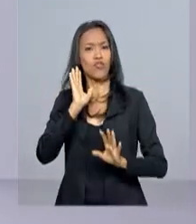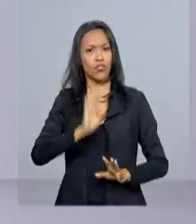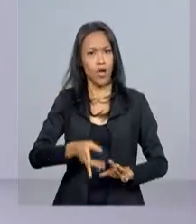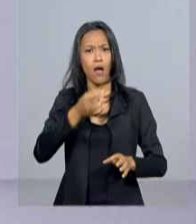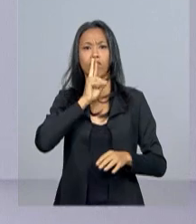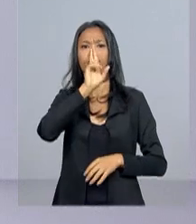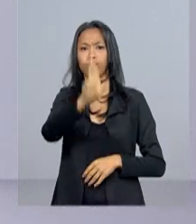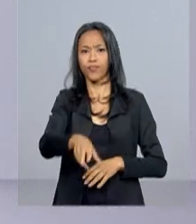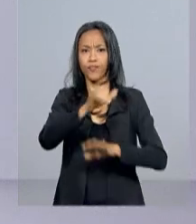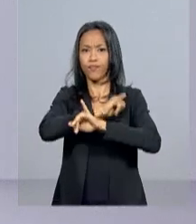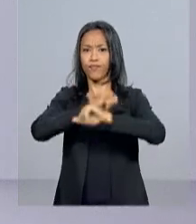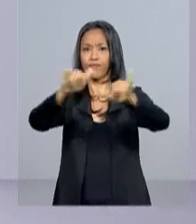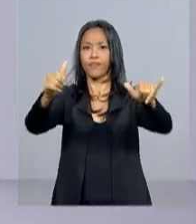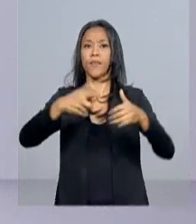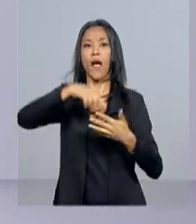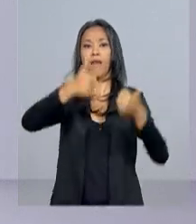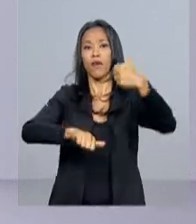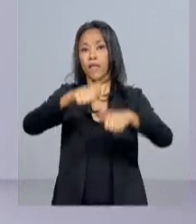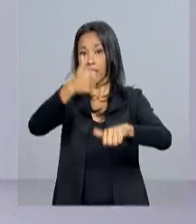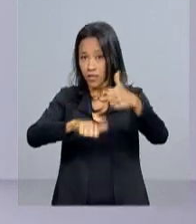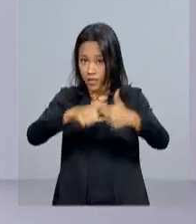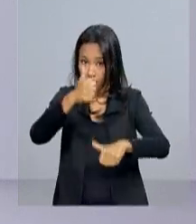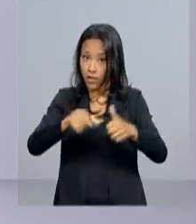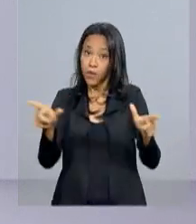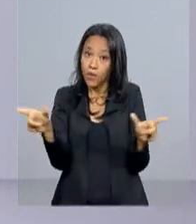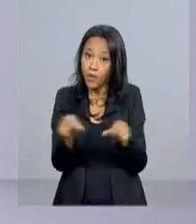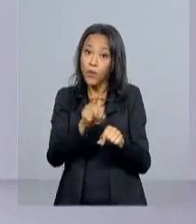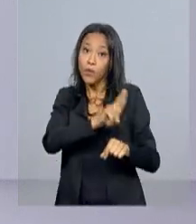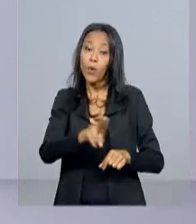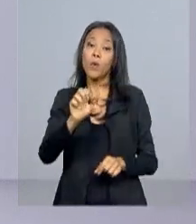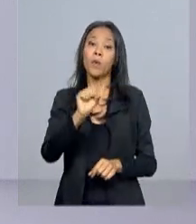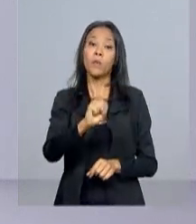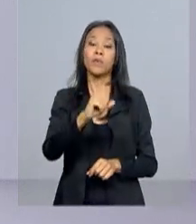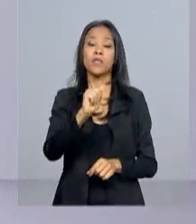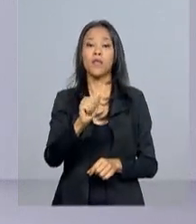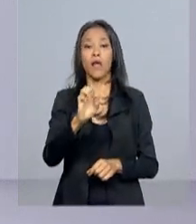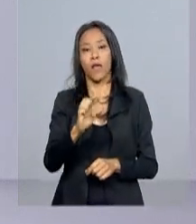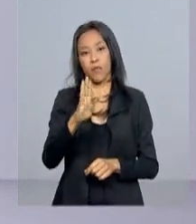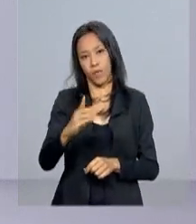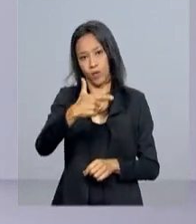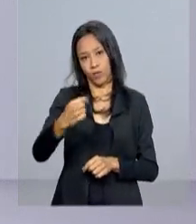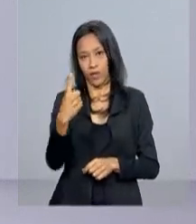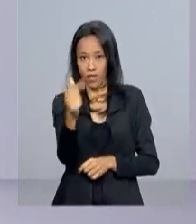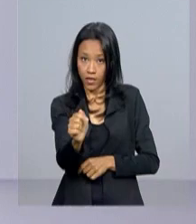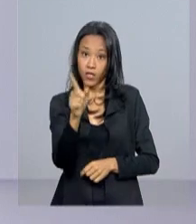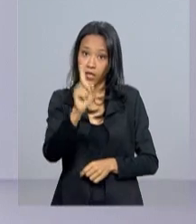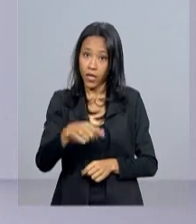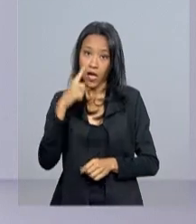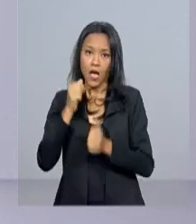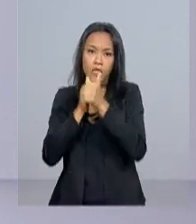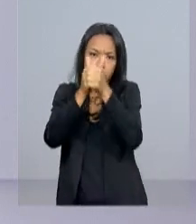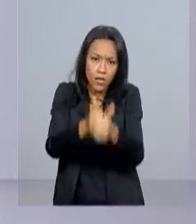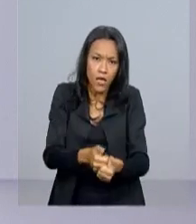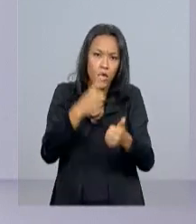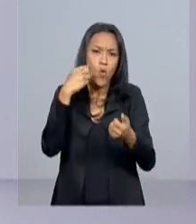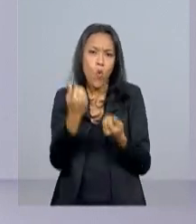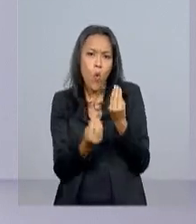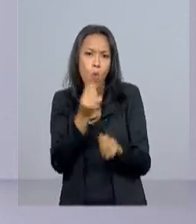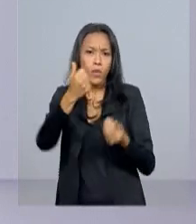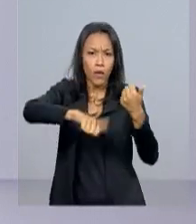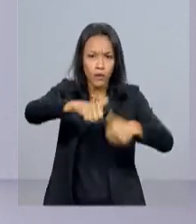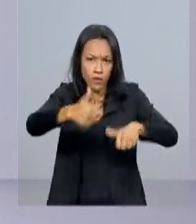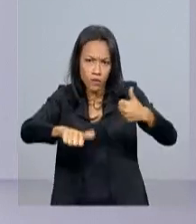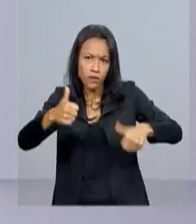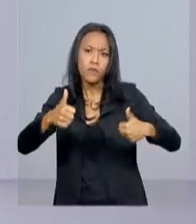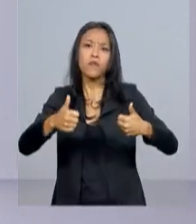o resultado do Sistema de Avaliação da Educação Básica, o Saeb 2017, que compõe o Índice de Desenvolvimento da Educação Básica, o